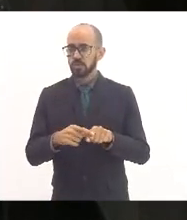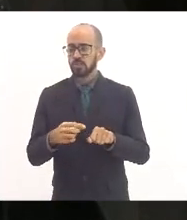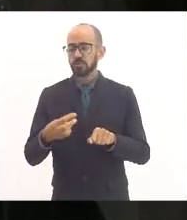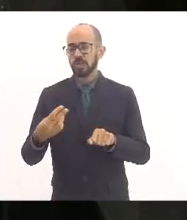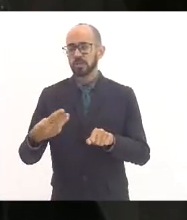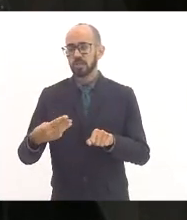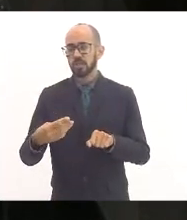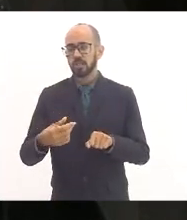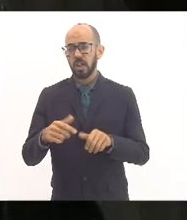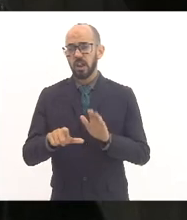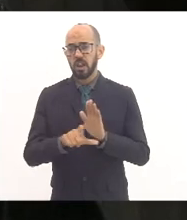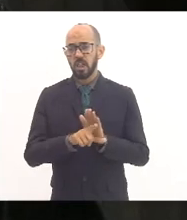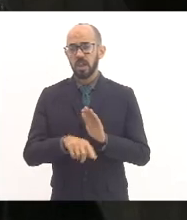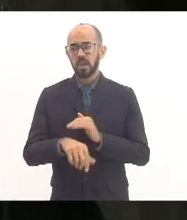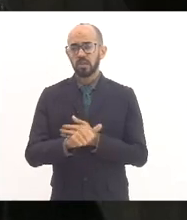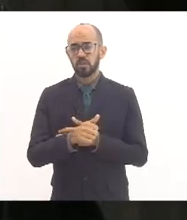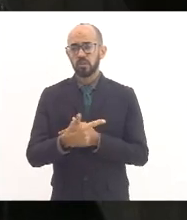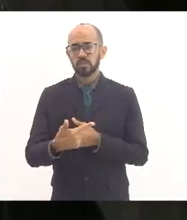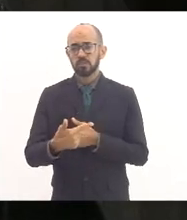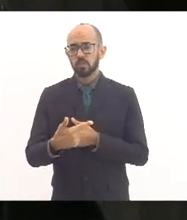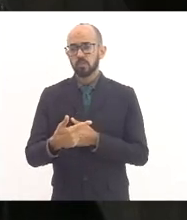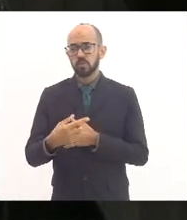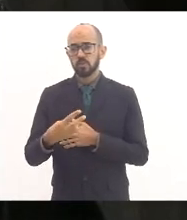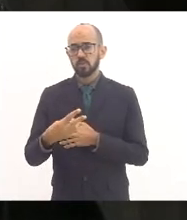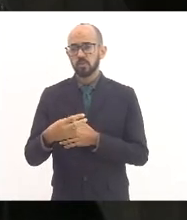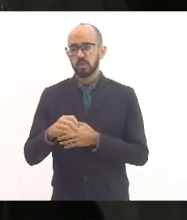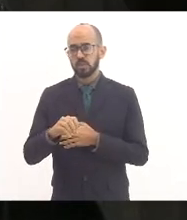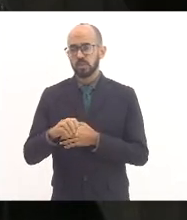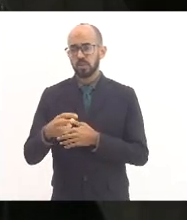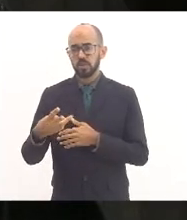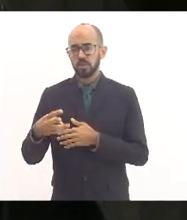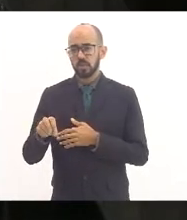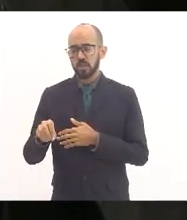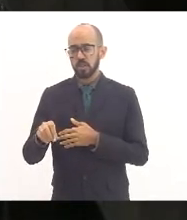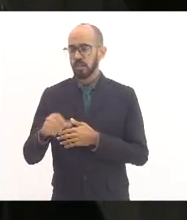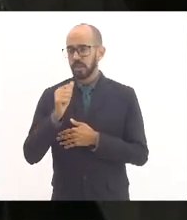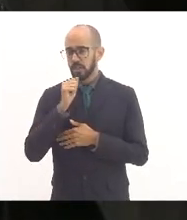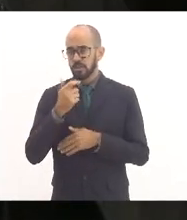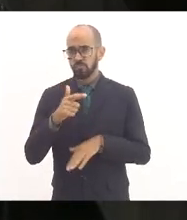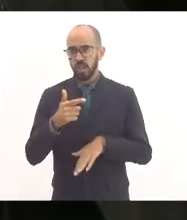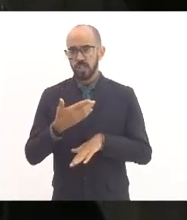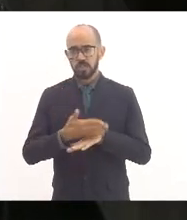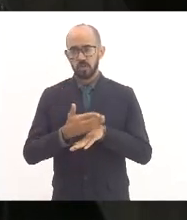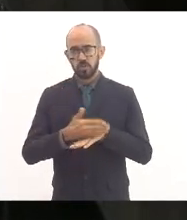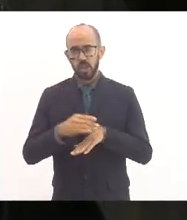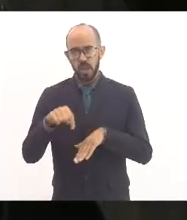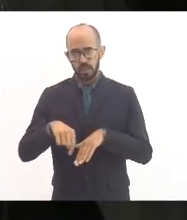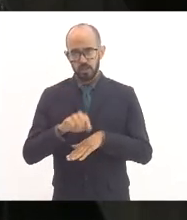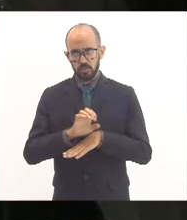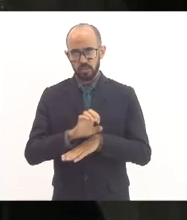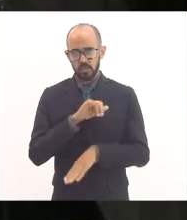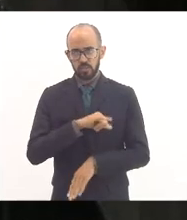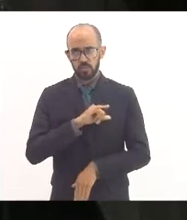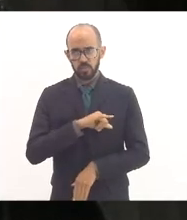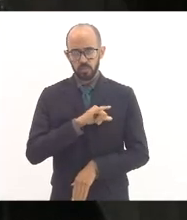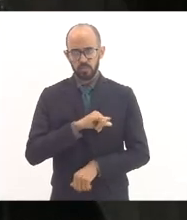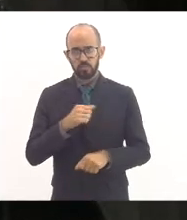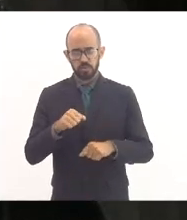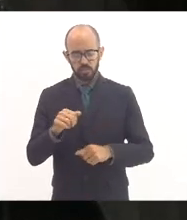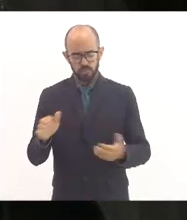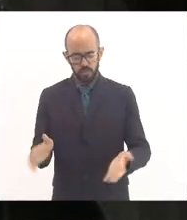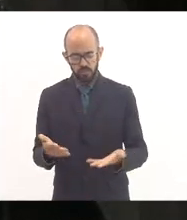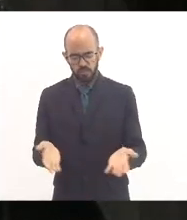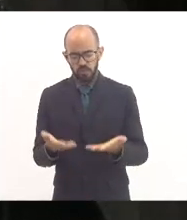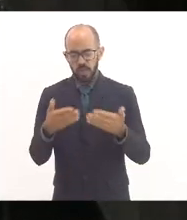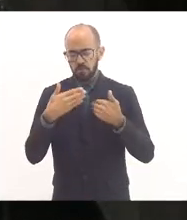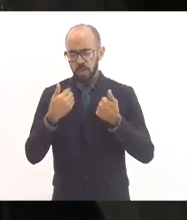12030/2009 que até hoje não foi regulamentada aqui no estado nós precisamos incentivar a melhoria contínua